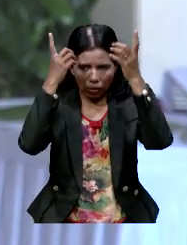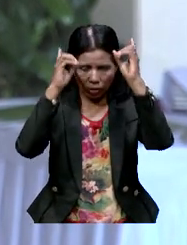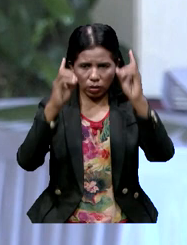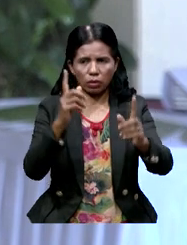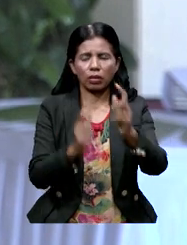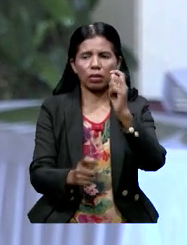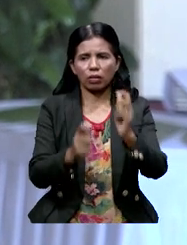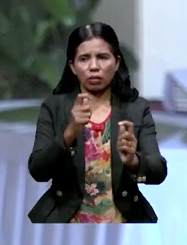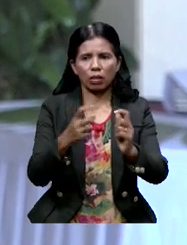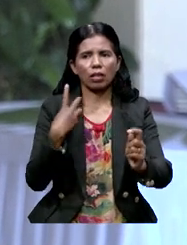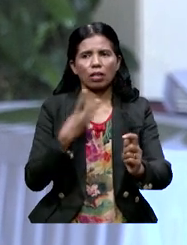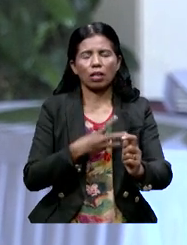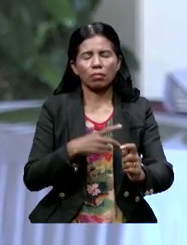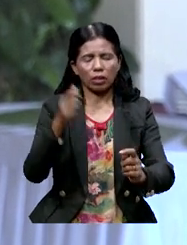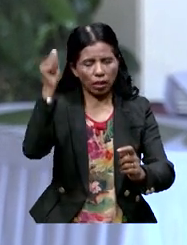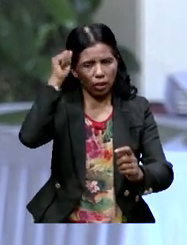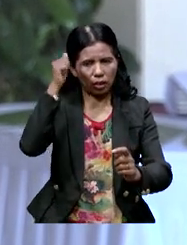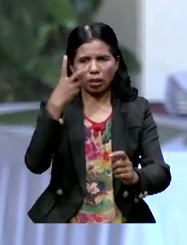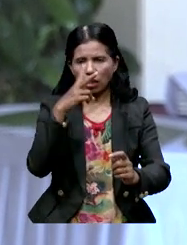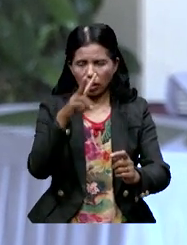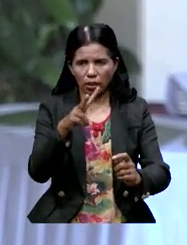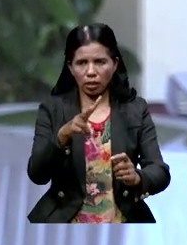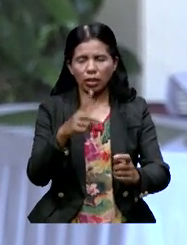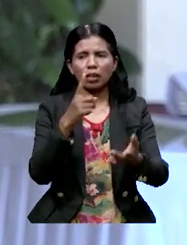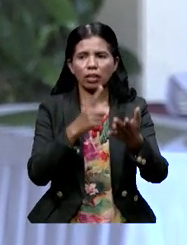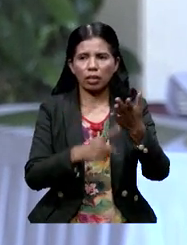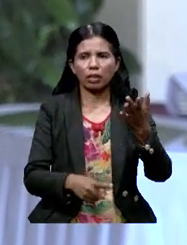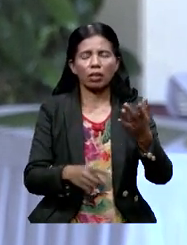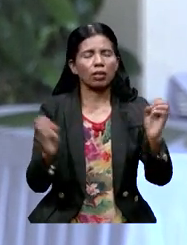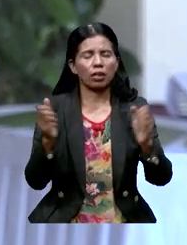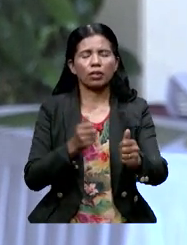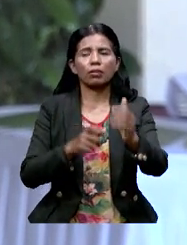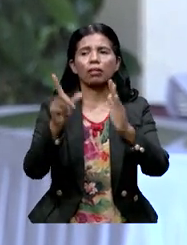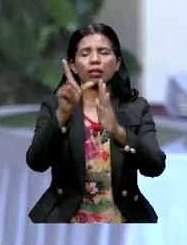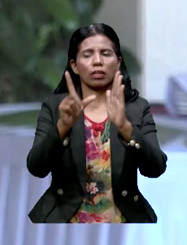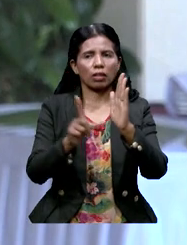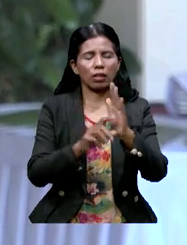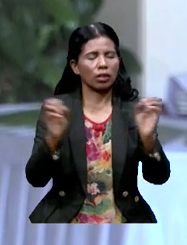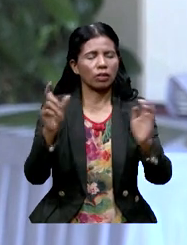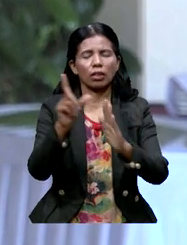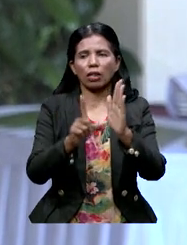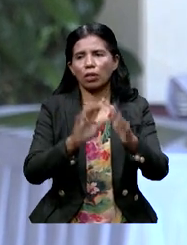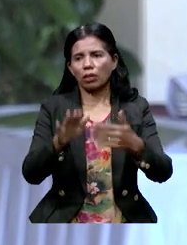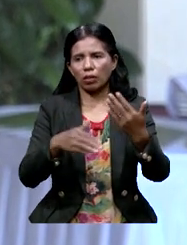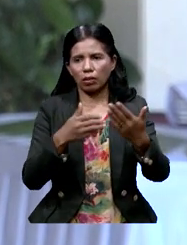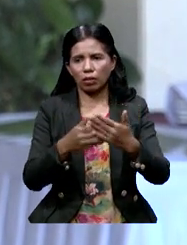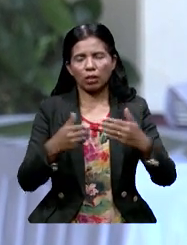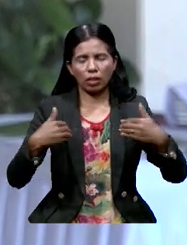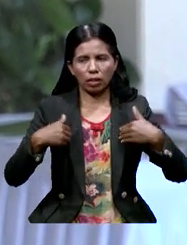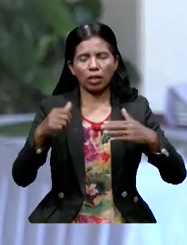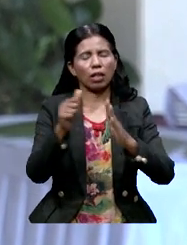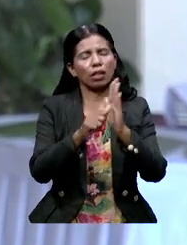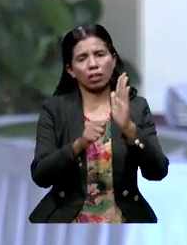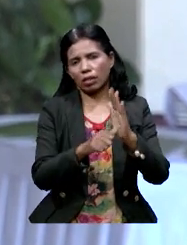tribunal ninia a mi sei analisa hare ia sa ida mak inconstitucional kata klaus lei to mak me be talvez ia artigo bal a mi